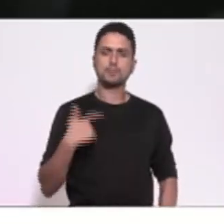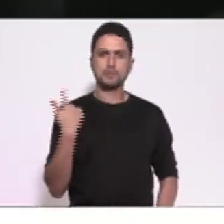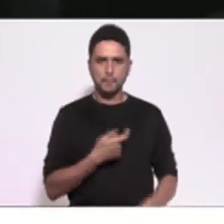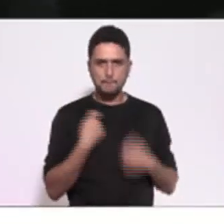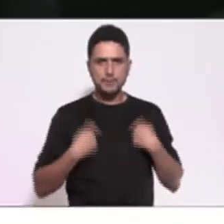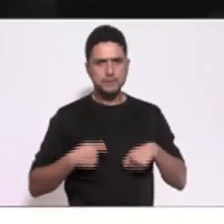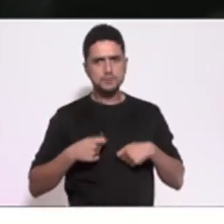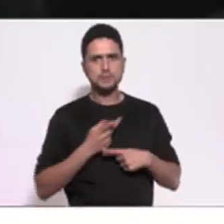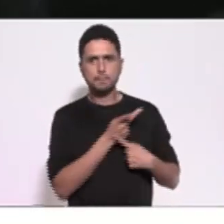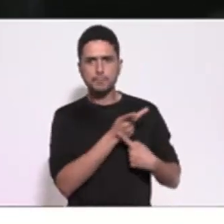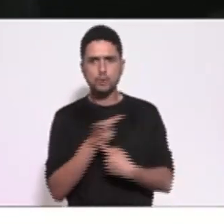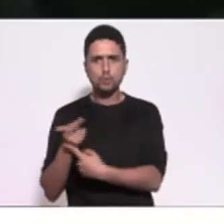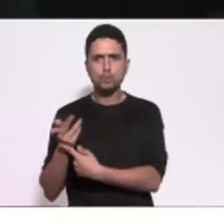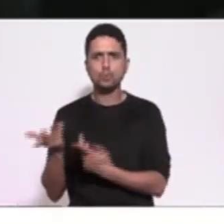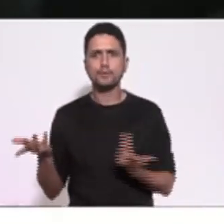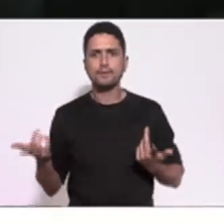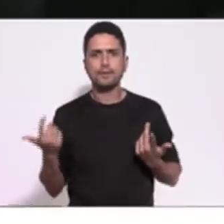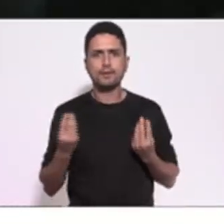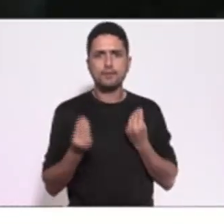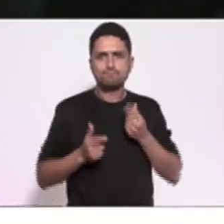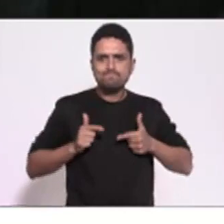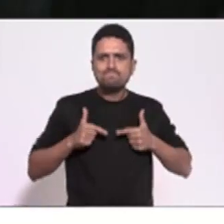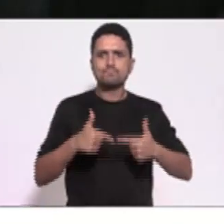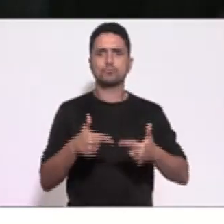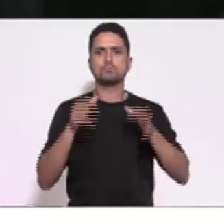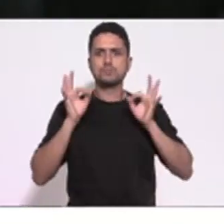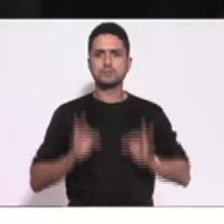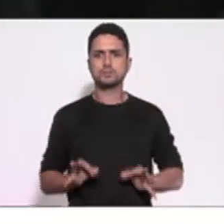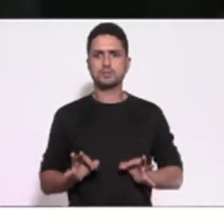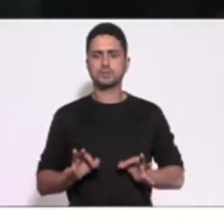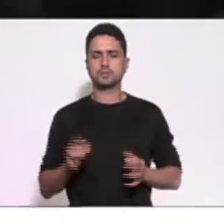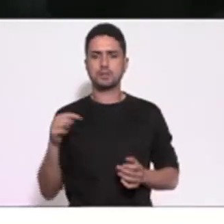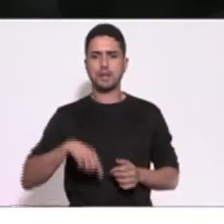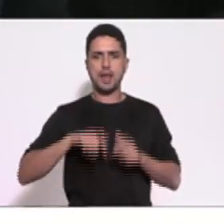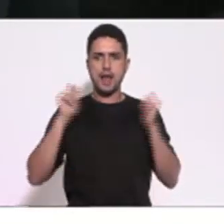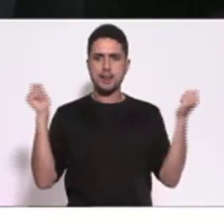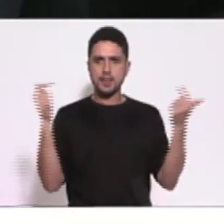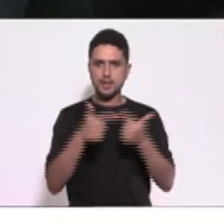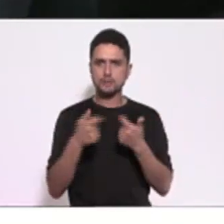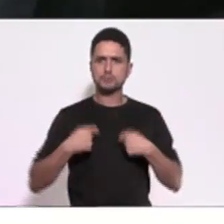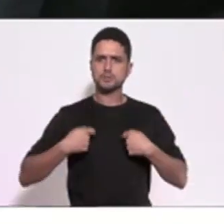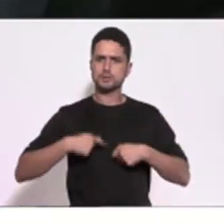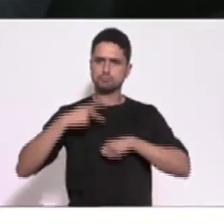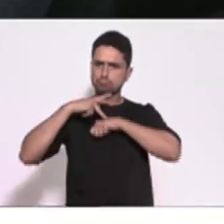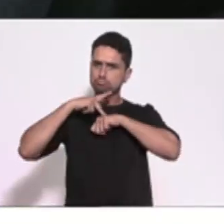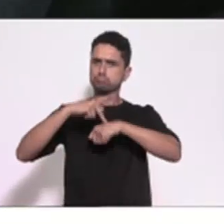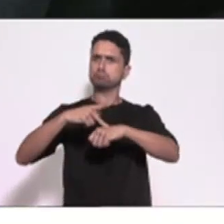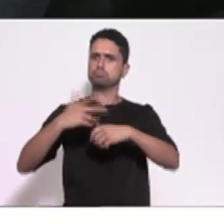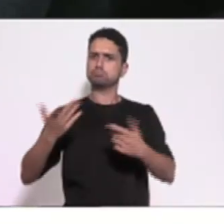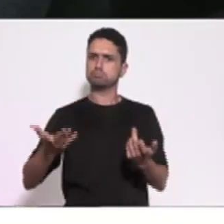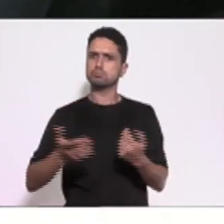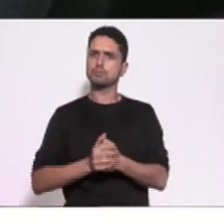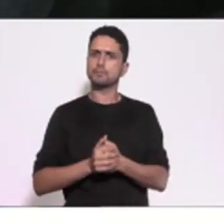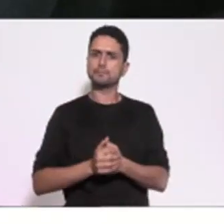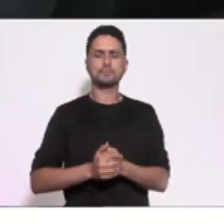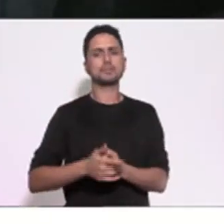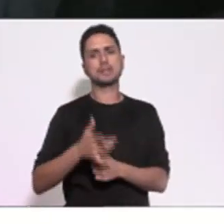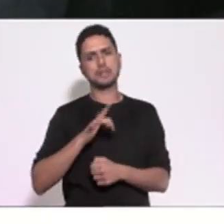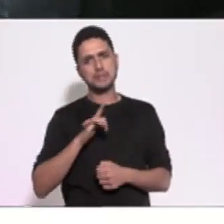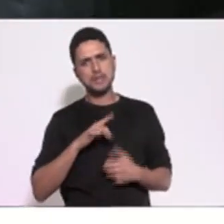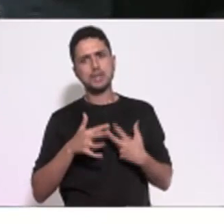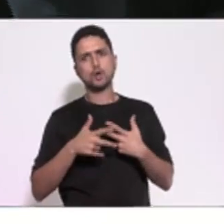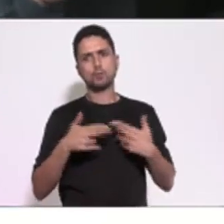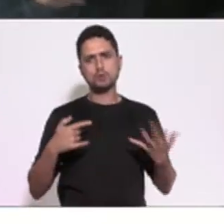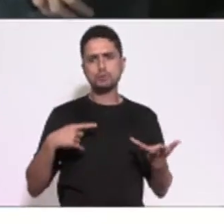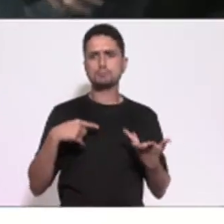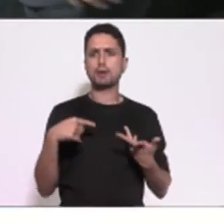meios, presidente, da LERJ ter o protagonismo que deve ter nesses debates. Nós temos muitas questões que estão